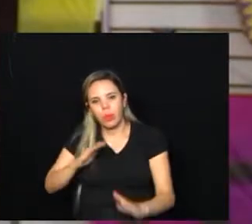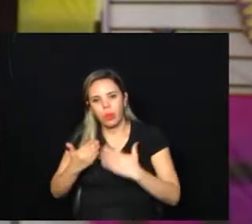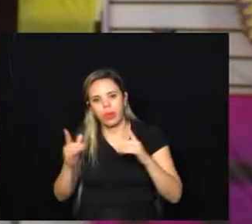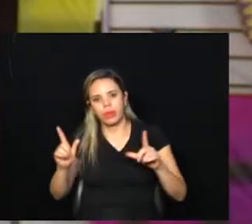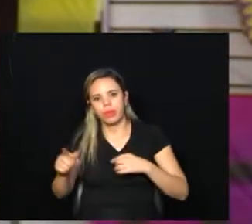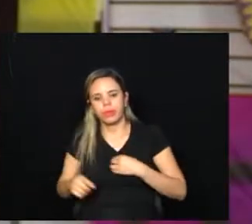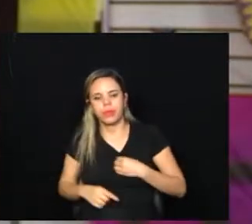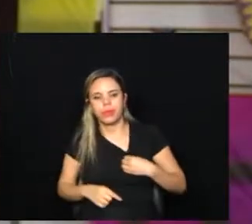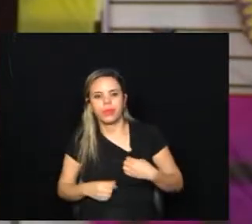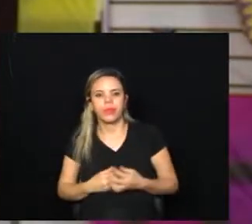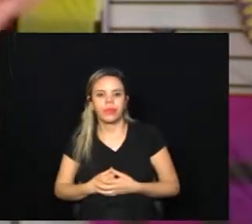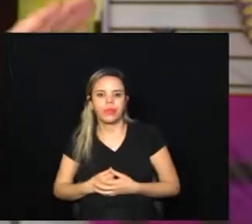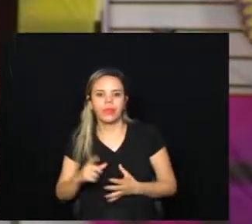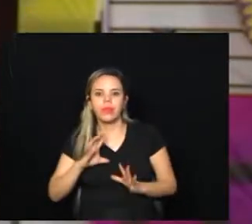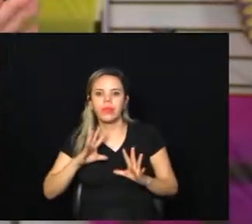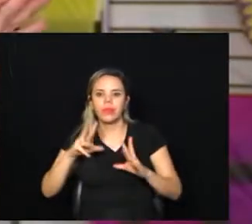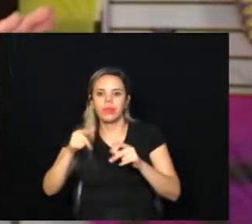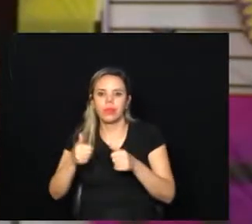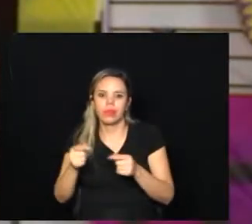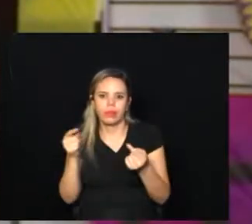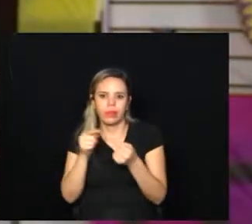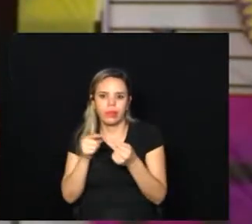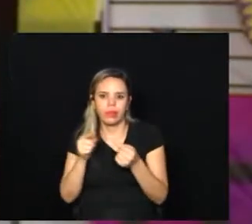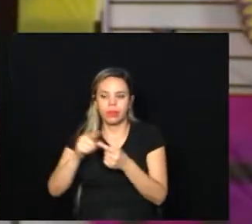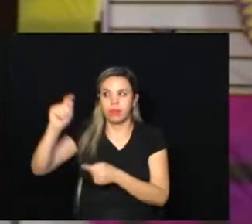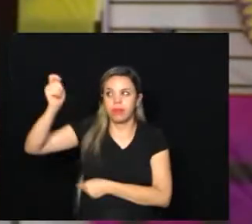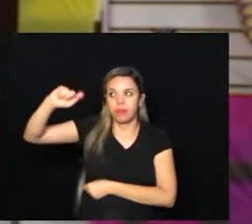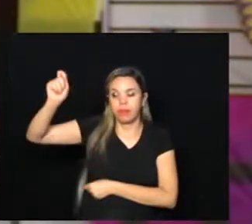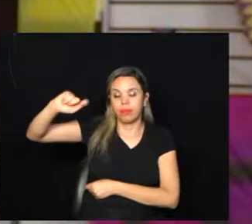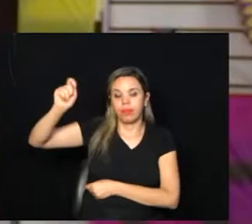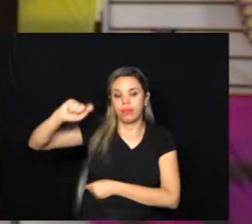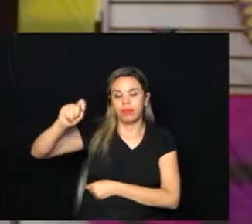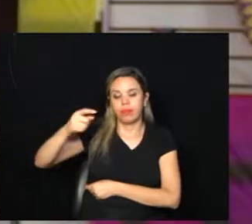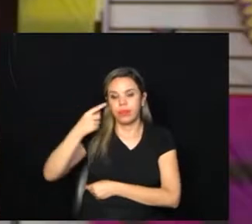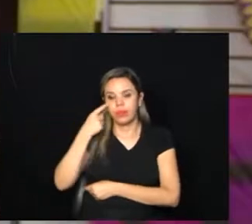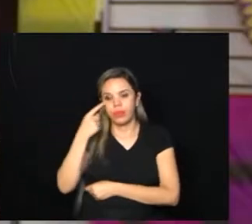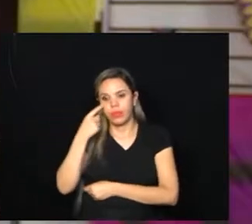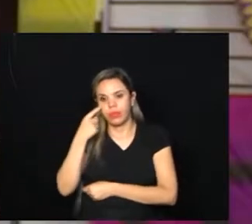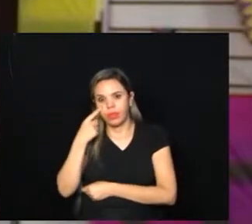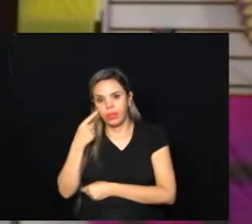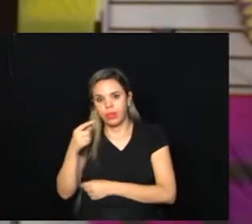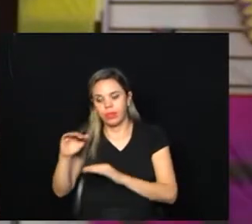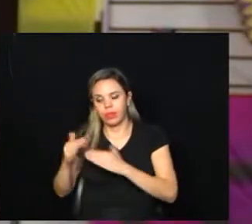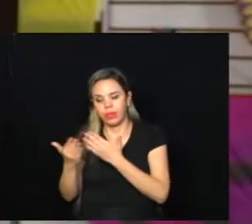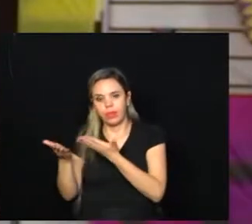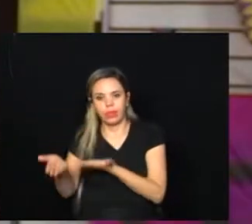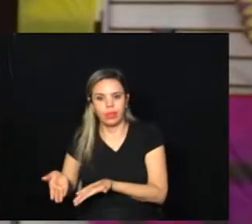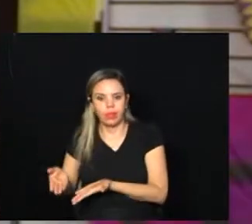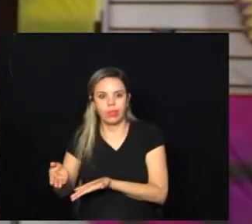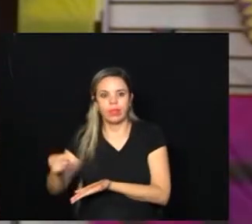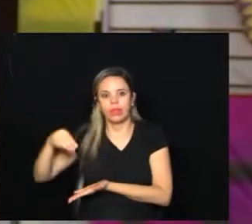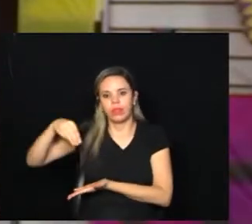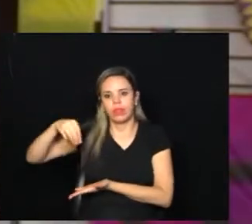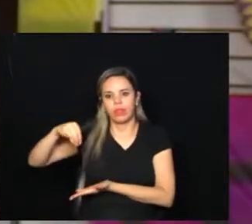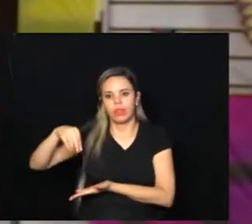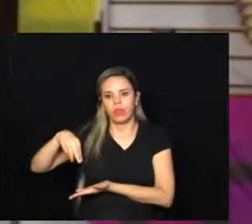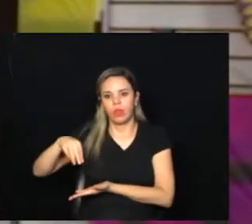TV. Bom, tem tudo a ver com pipa, né? Como você disse, eu estou aqui na Vila Mimosa, fundada